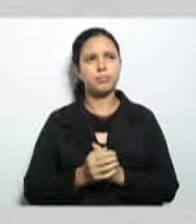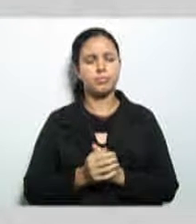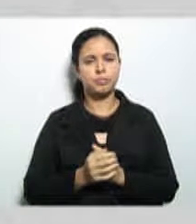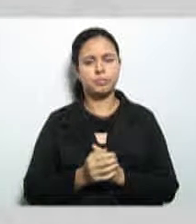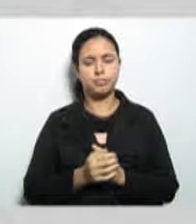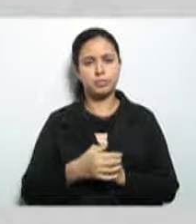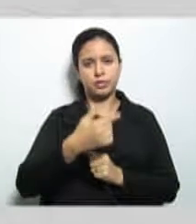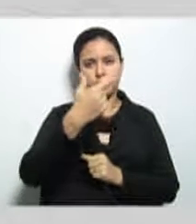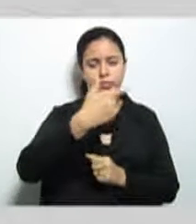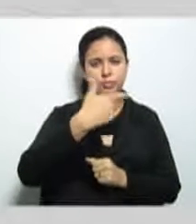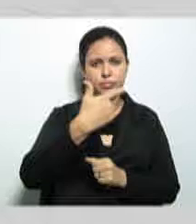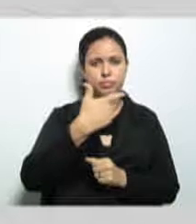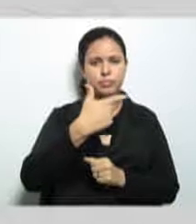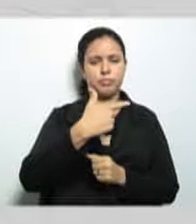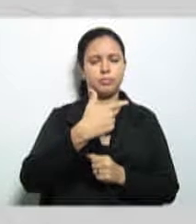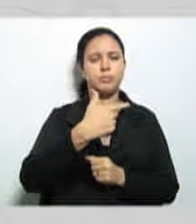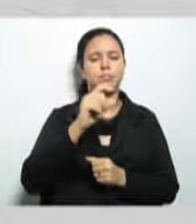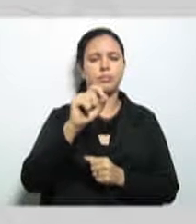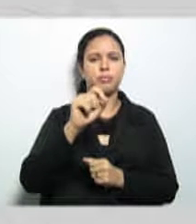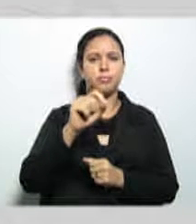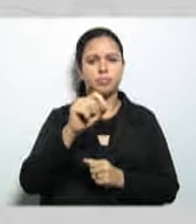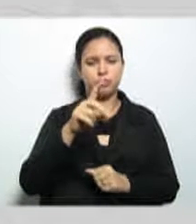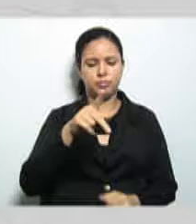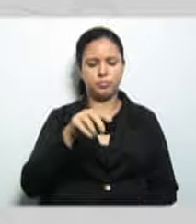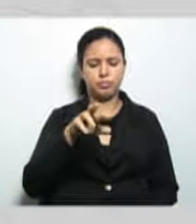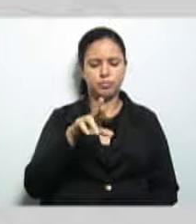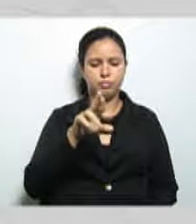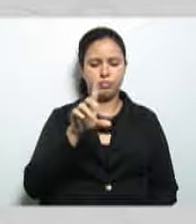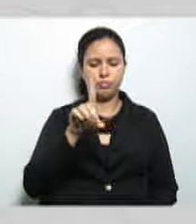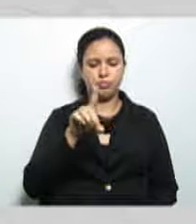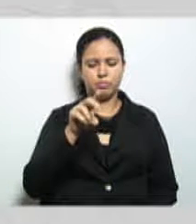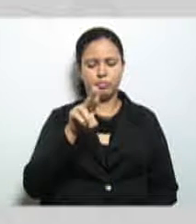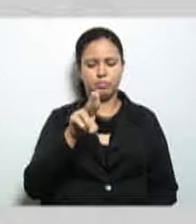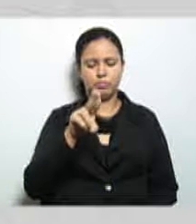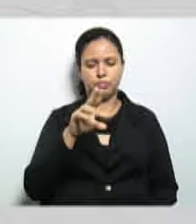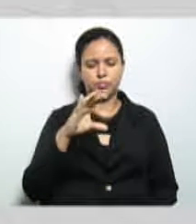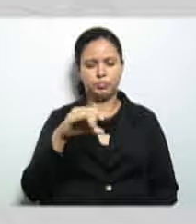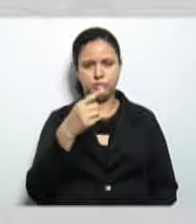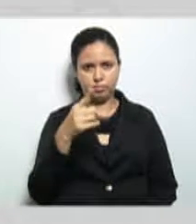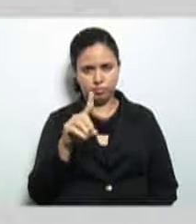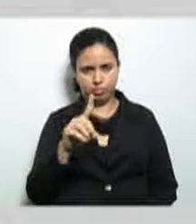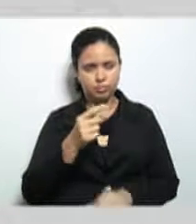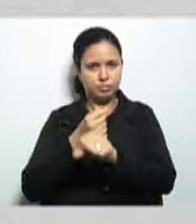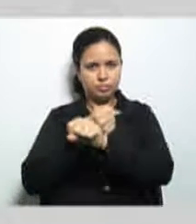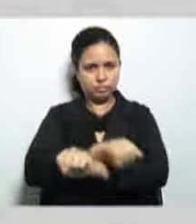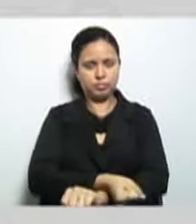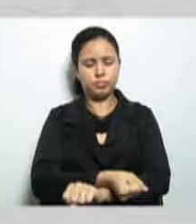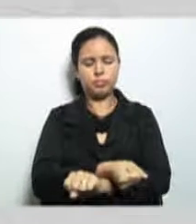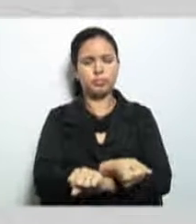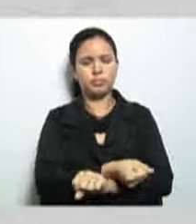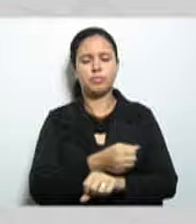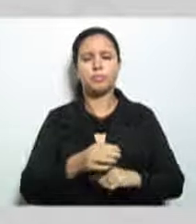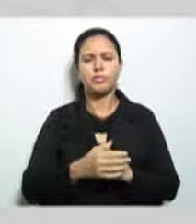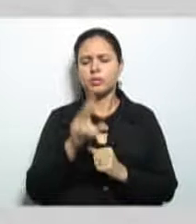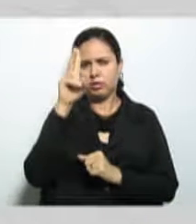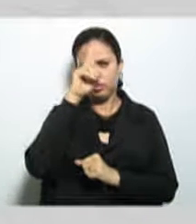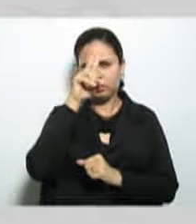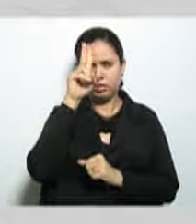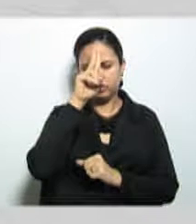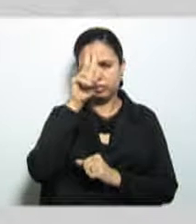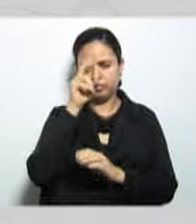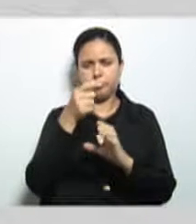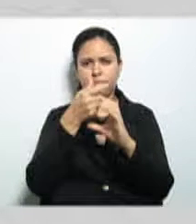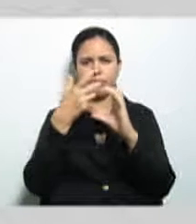O segundo modo que nós conhecemos foi o modo de produção escravista. O que a gente pode lembrar desse modo